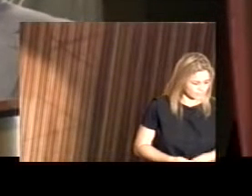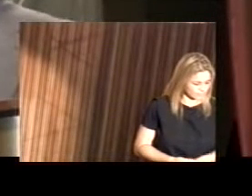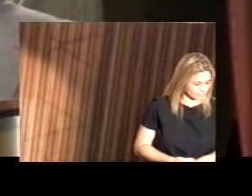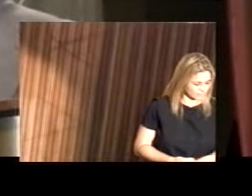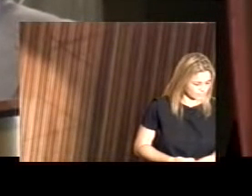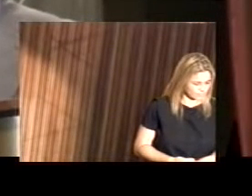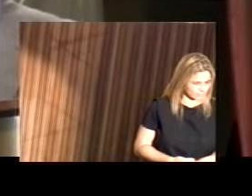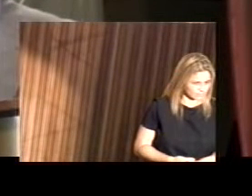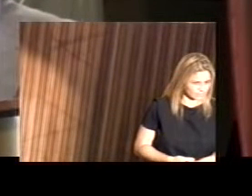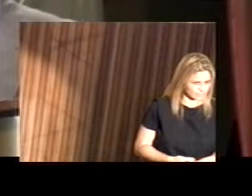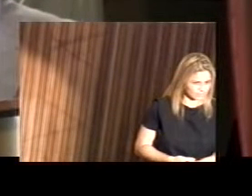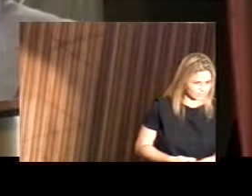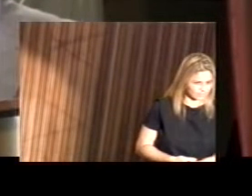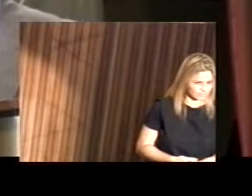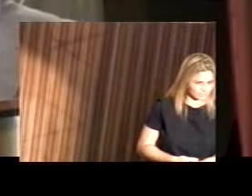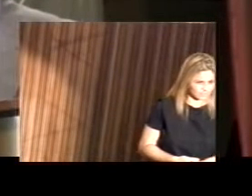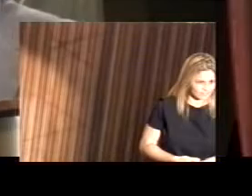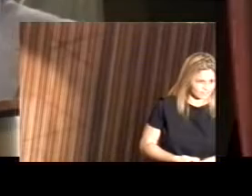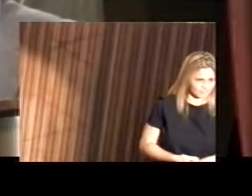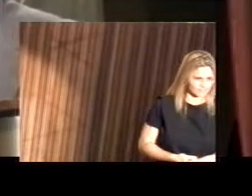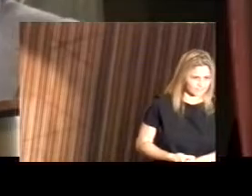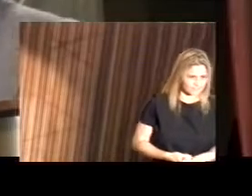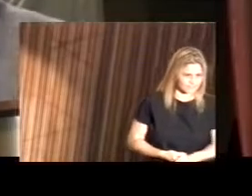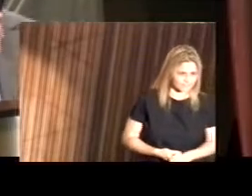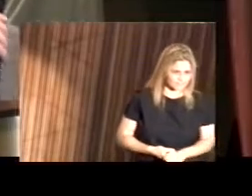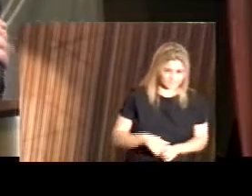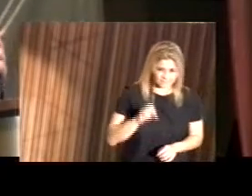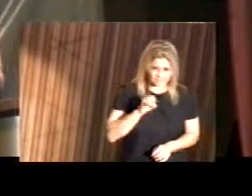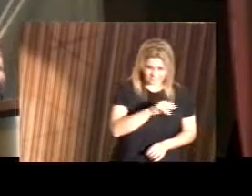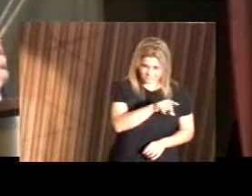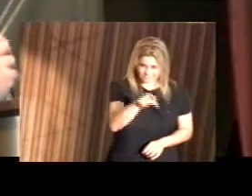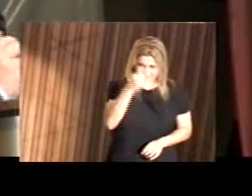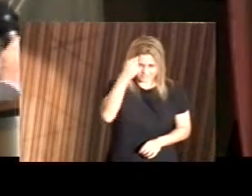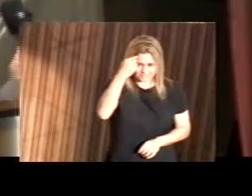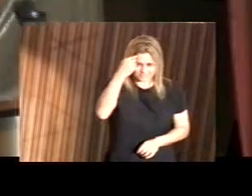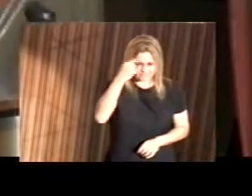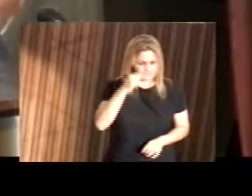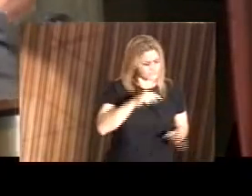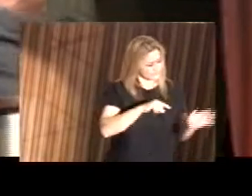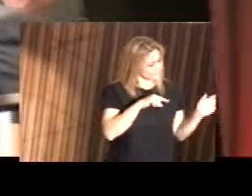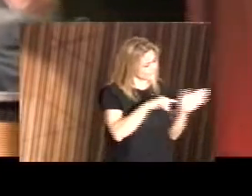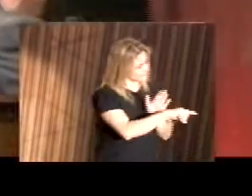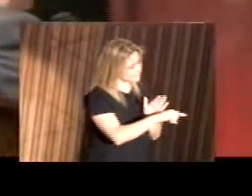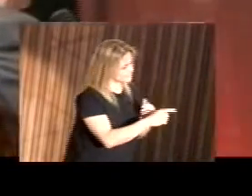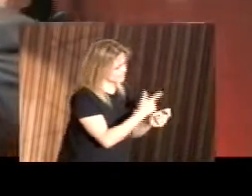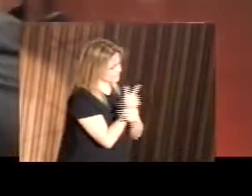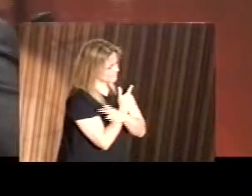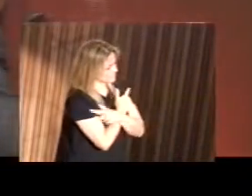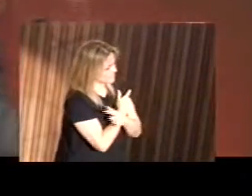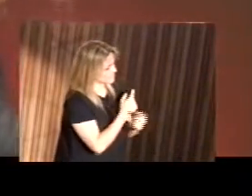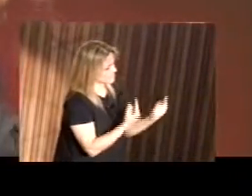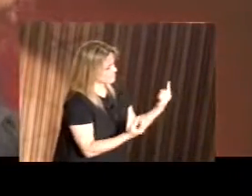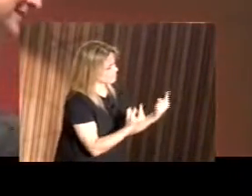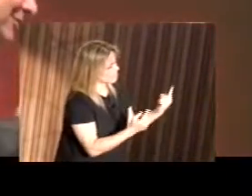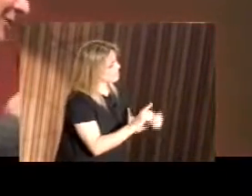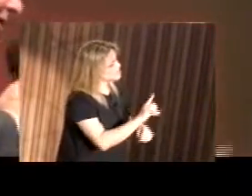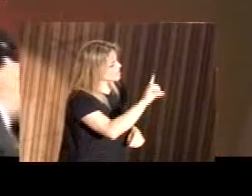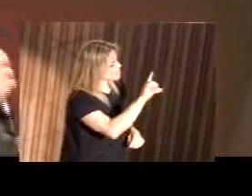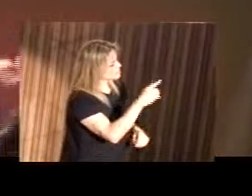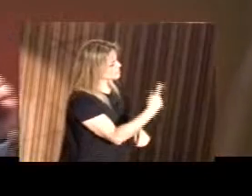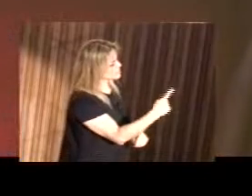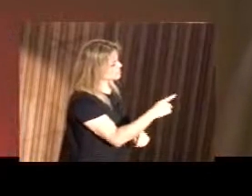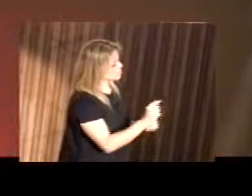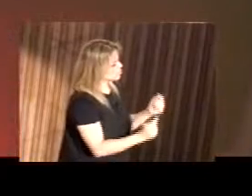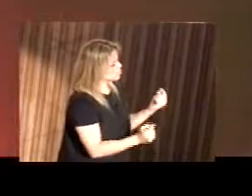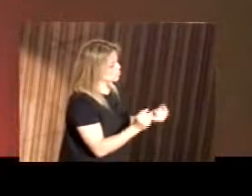É tão sutil isso. Se você perguntar para Ló, quem é o teu Deus? Ele vai dizer